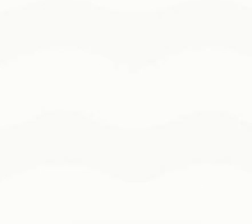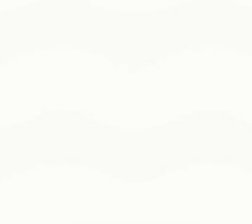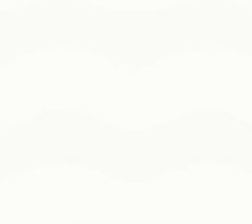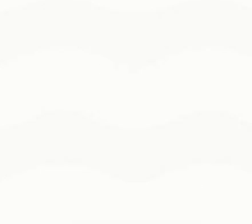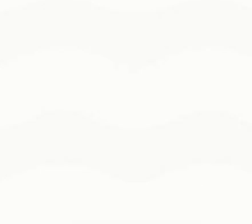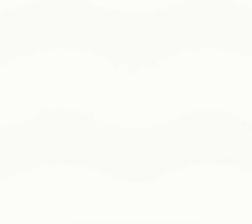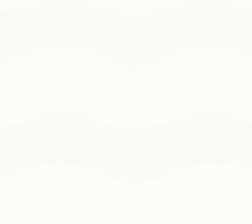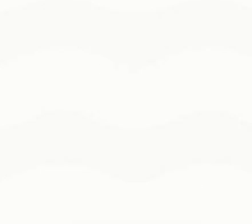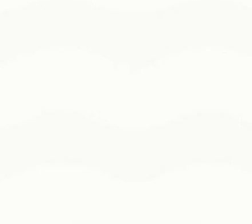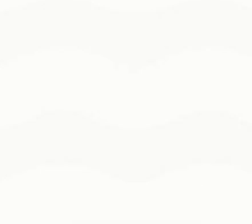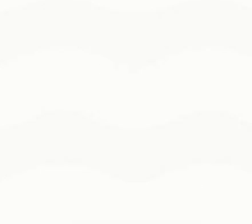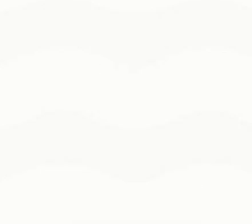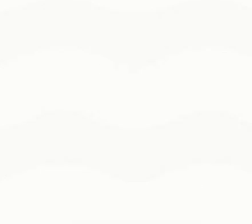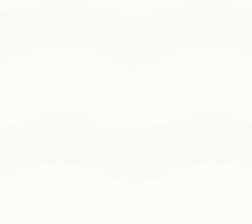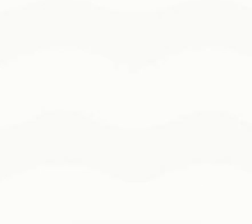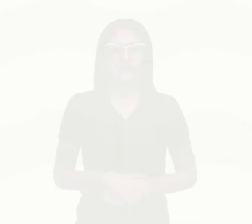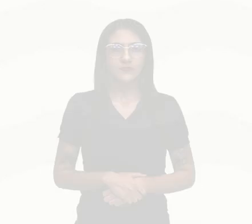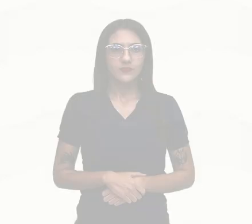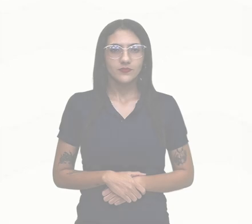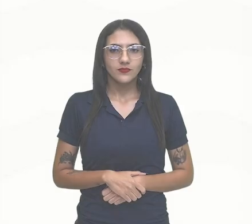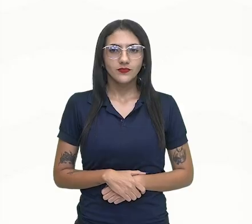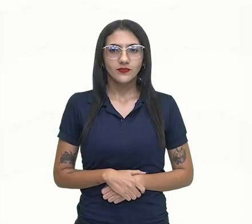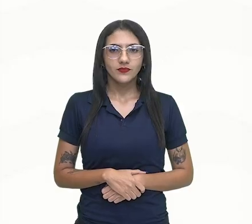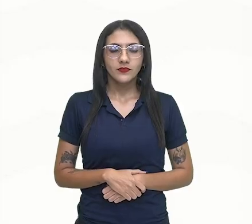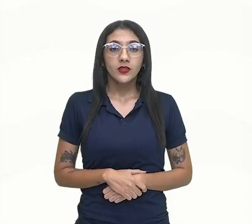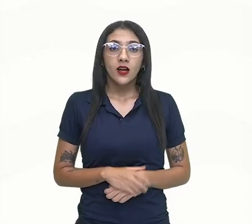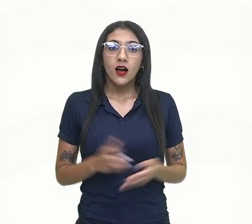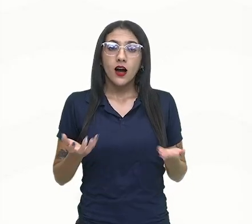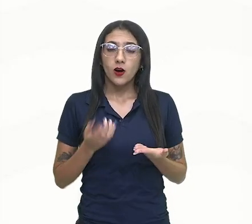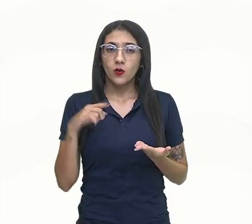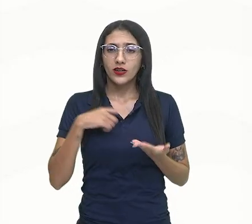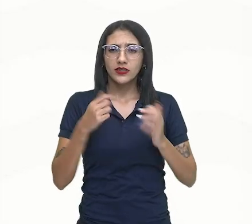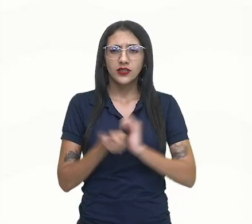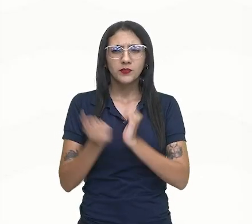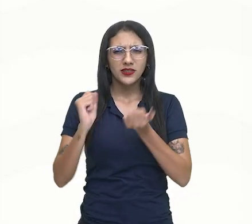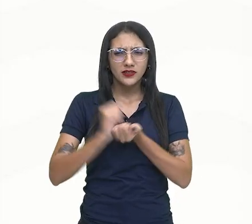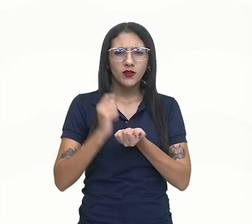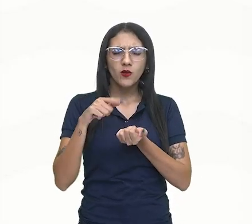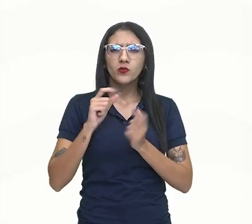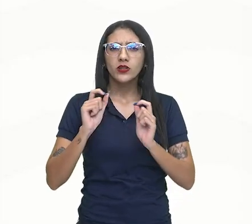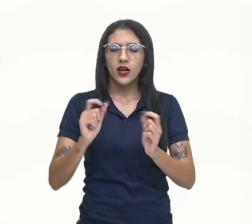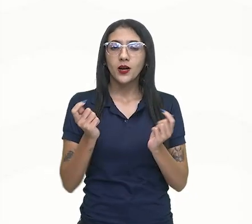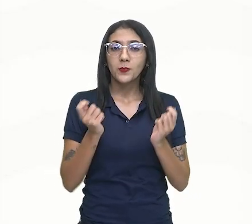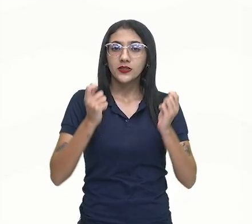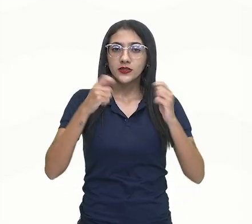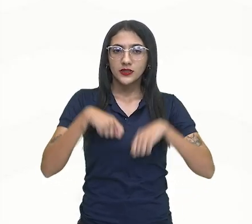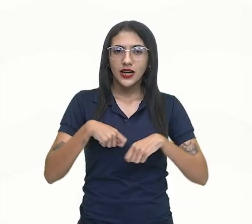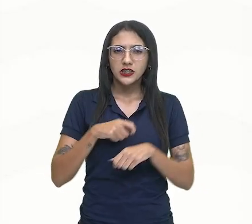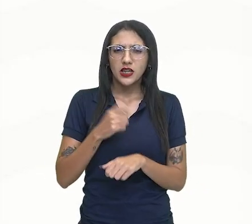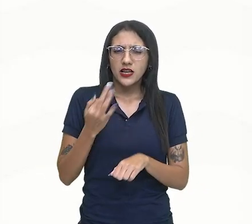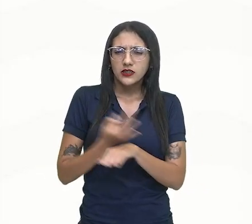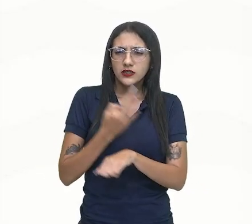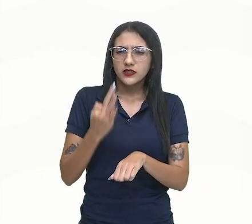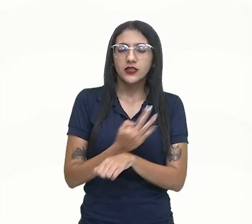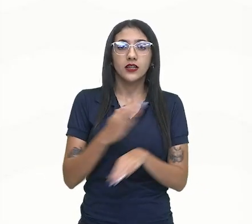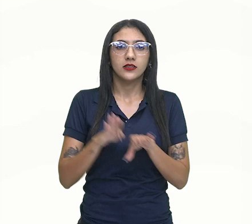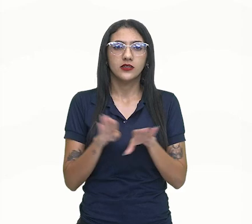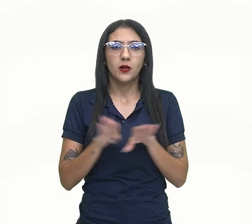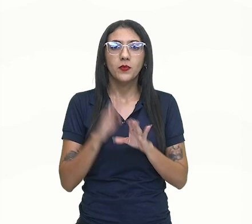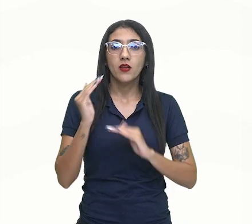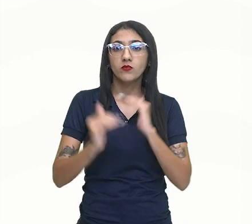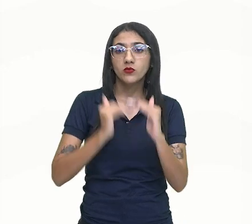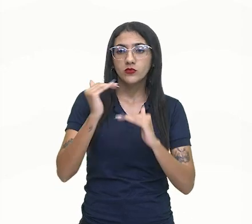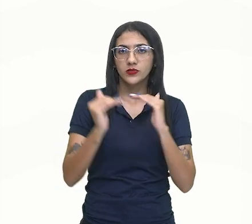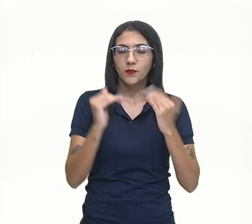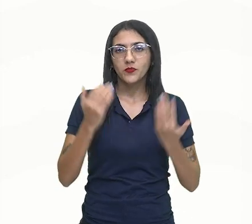de sobrevivência e reprodução de uma espécie em determinado ambiente. Então, ela precisa ali